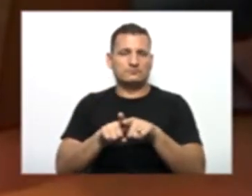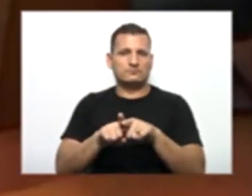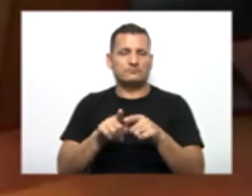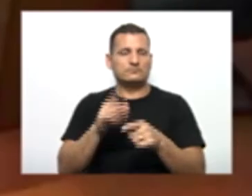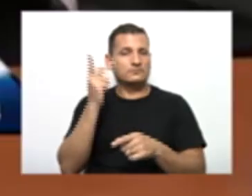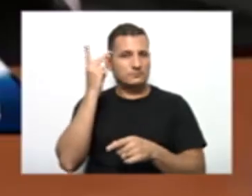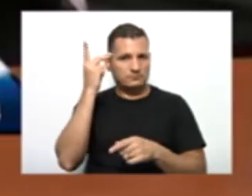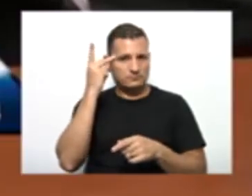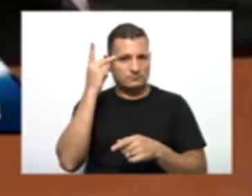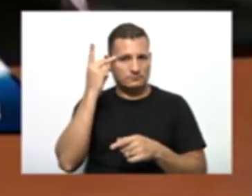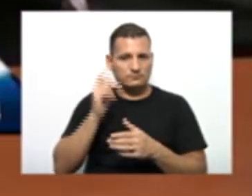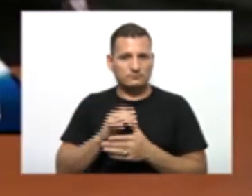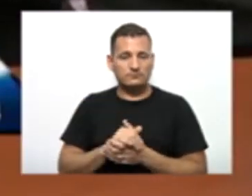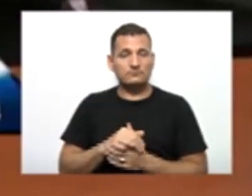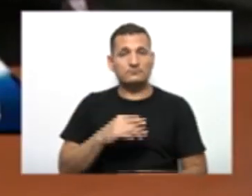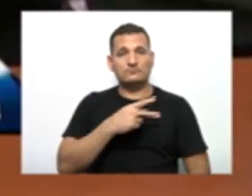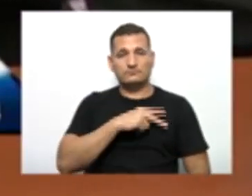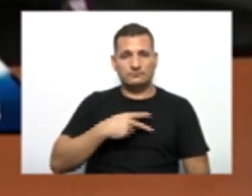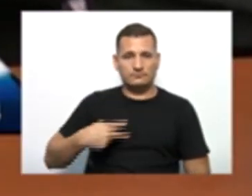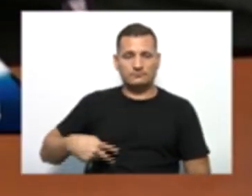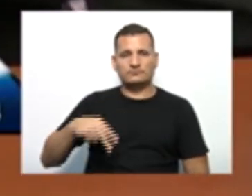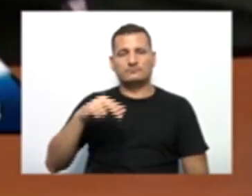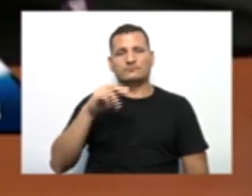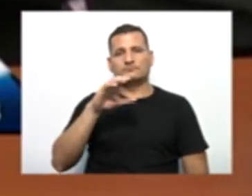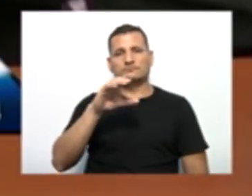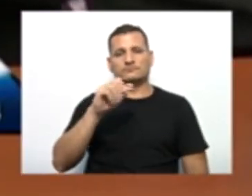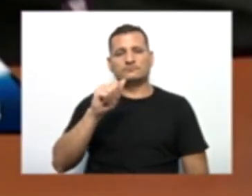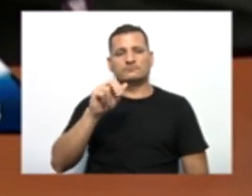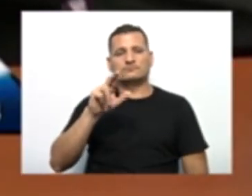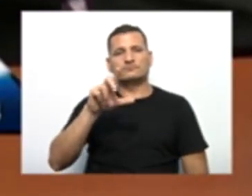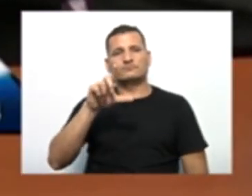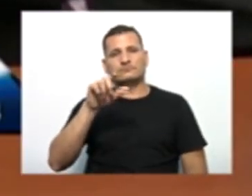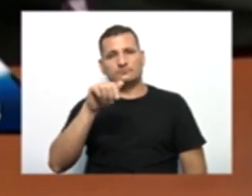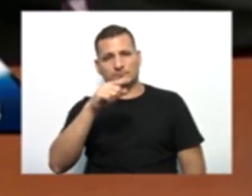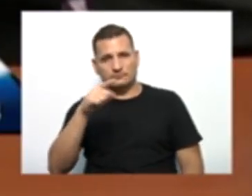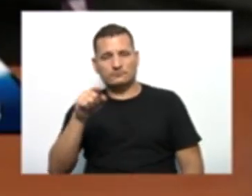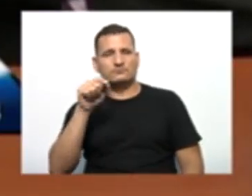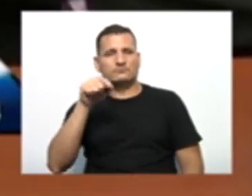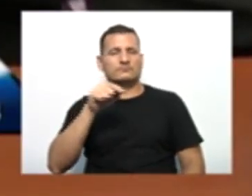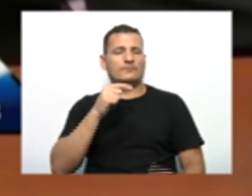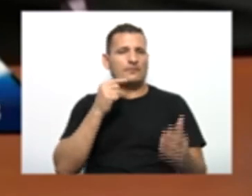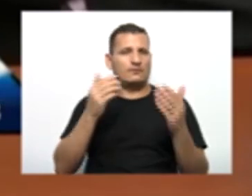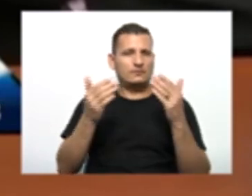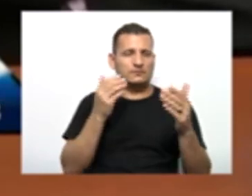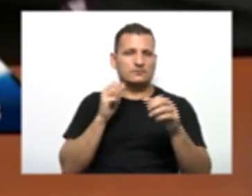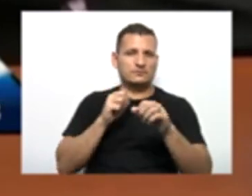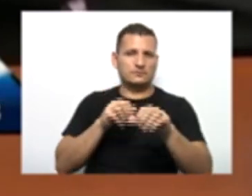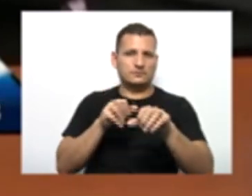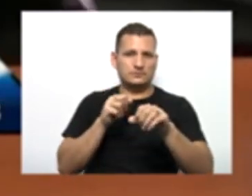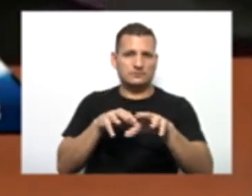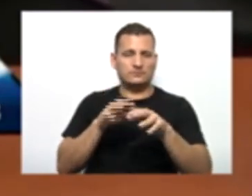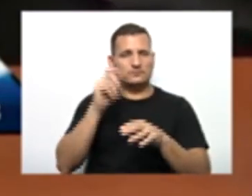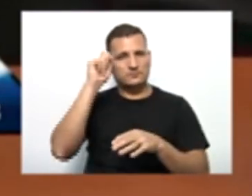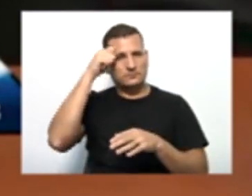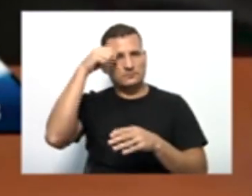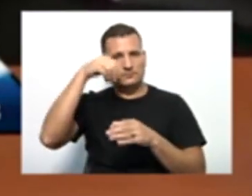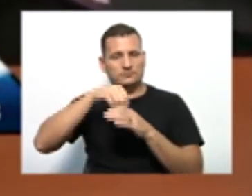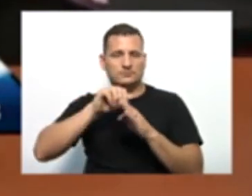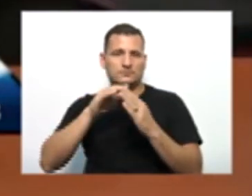desse patrimônio histórico, facilitando assim sua integração no desenvolvimento da identidade nacional. Temos